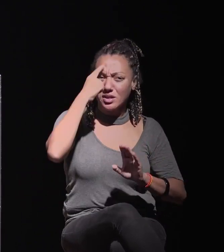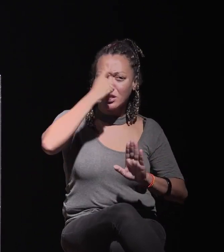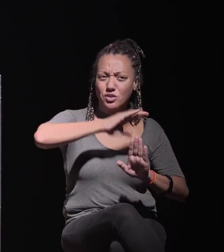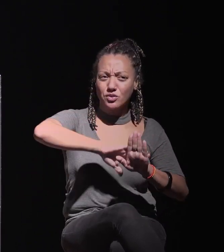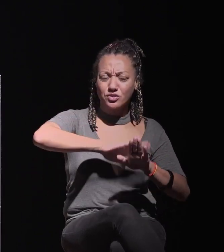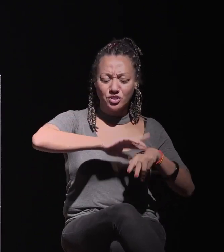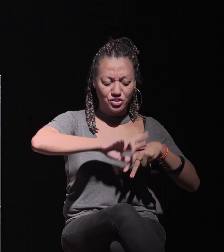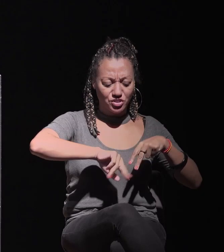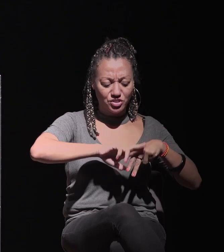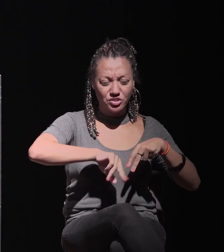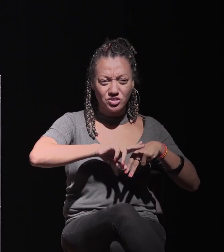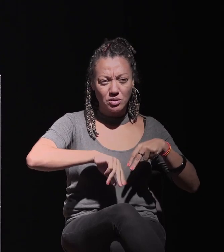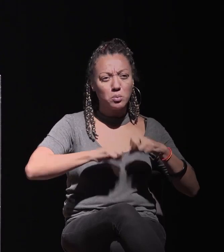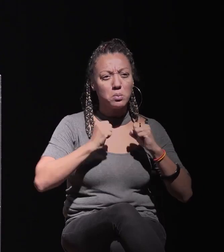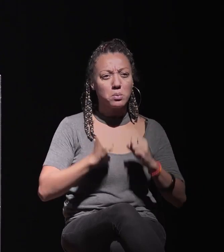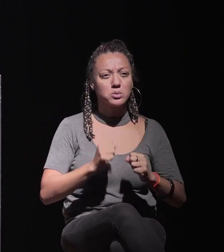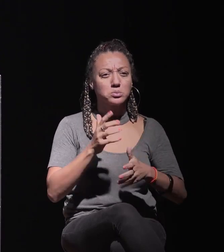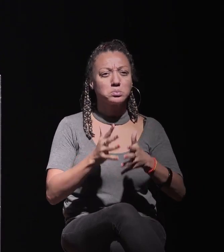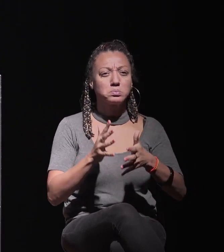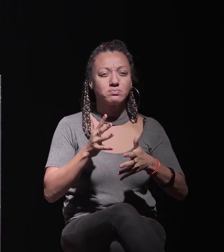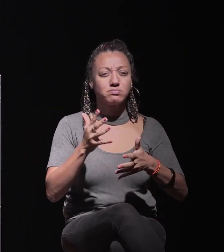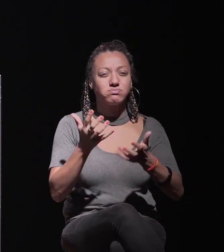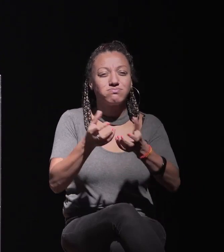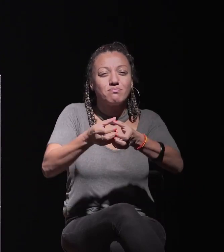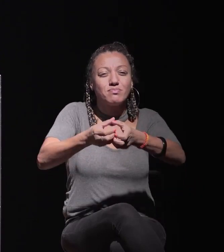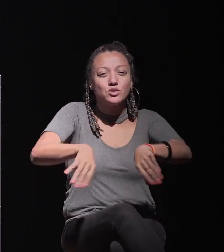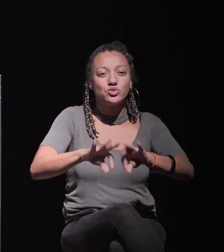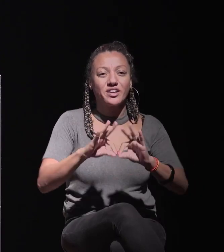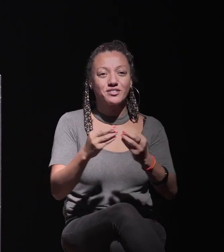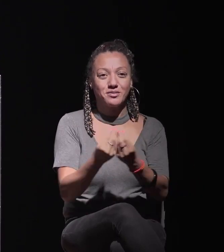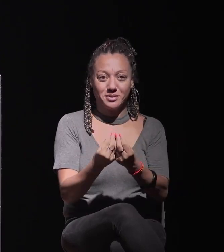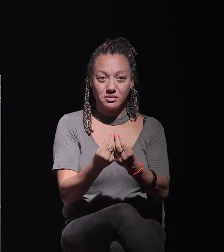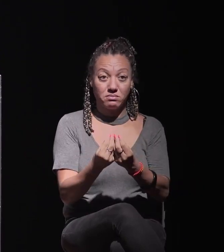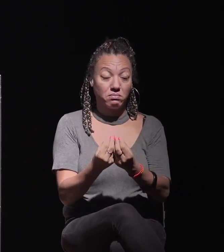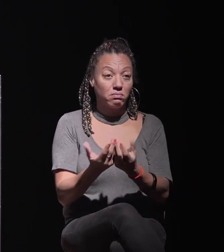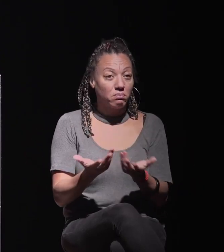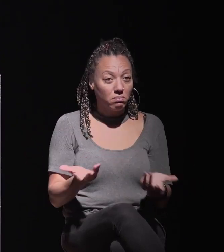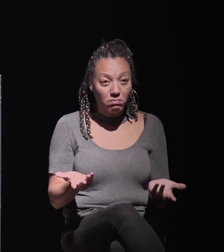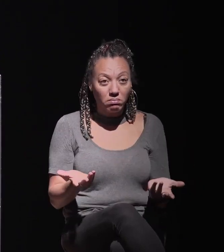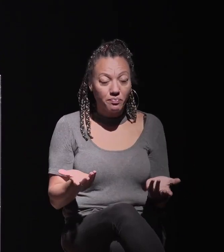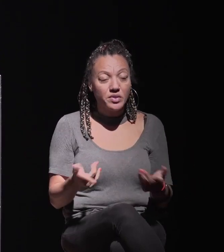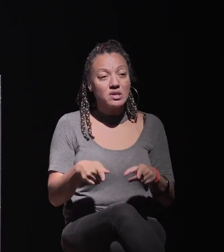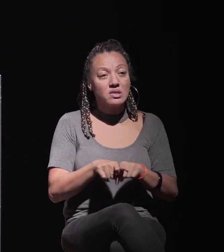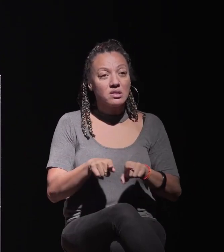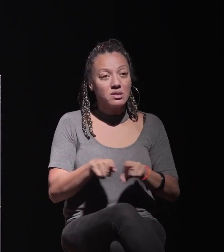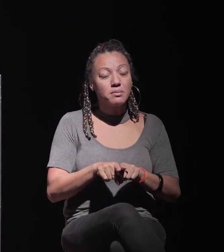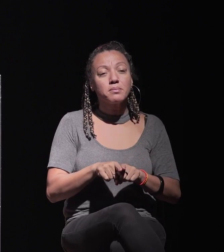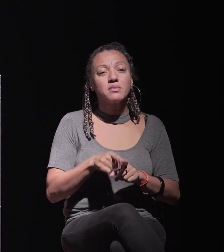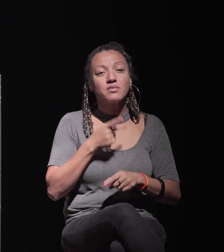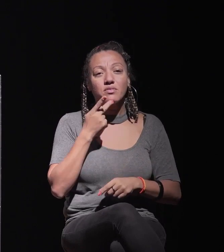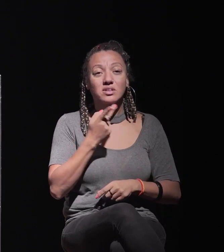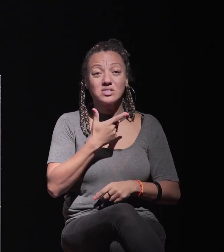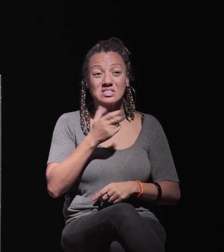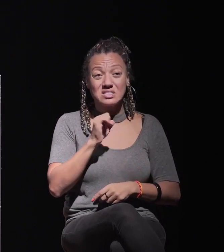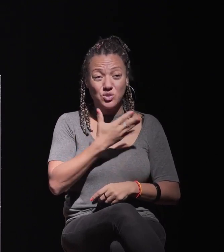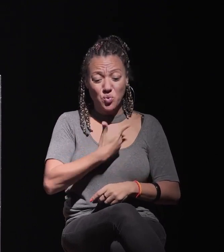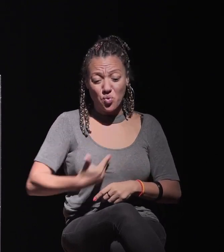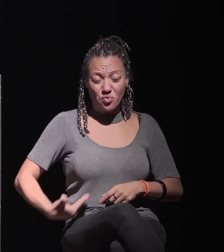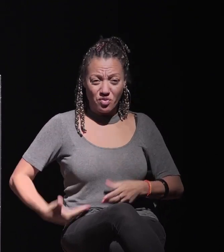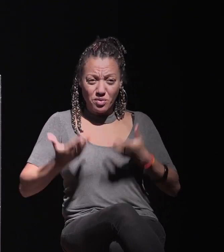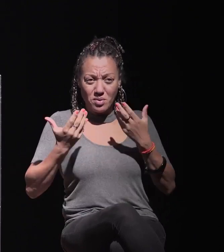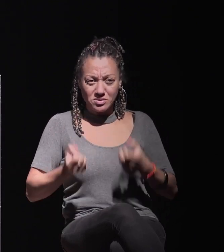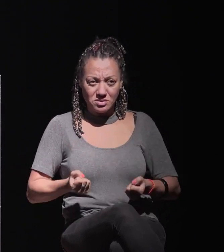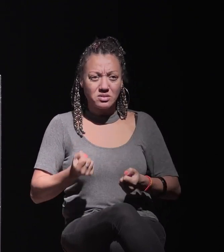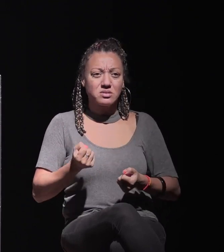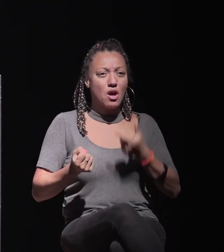por desestabilizar as famílias. E também se afirma que os estados, ao incorporar essas políticas de igualdade, para